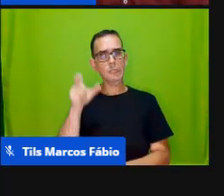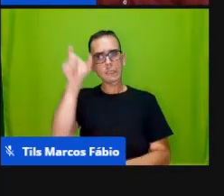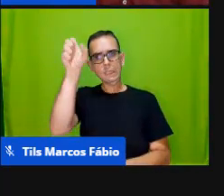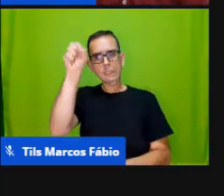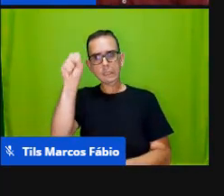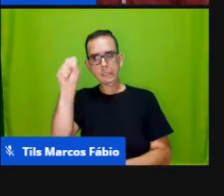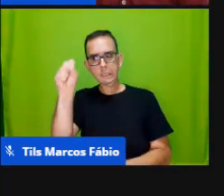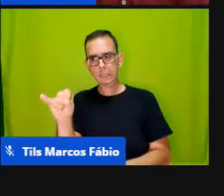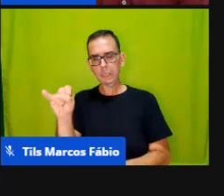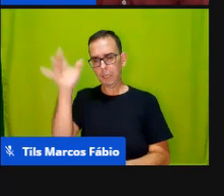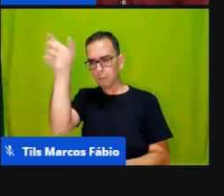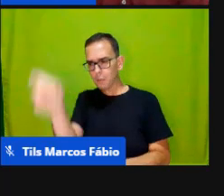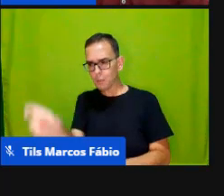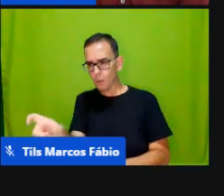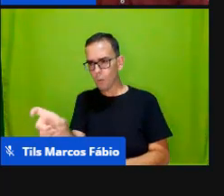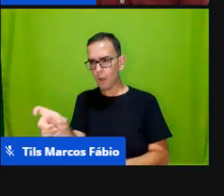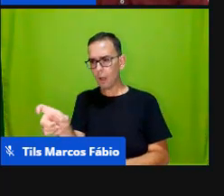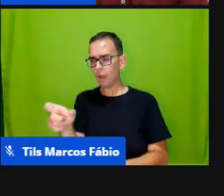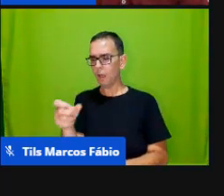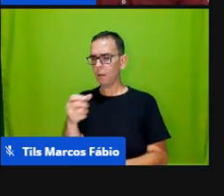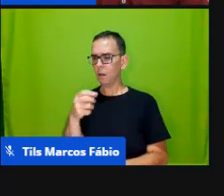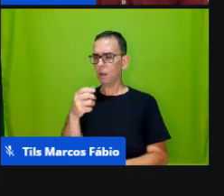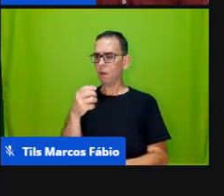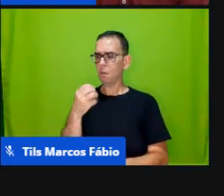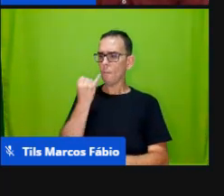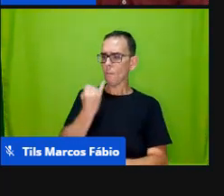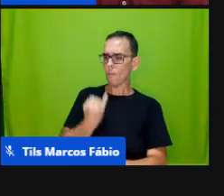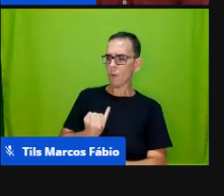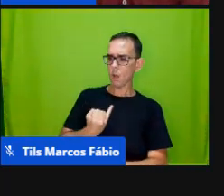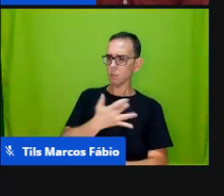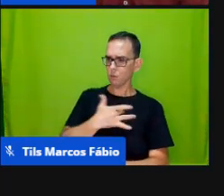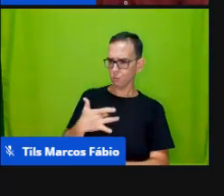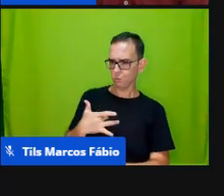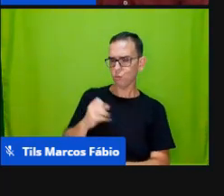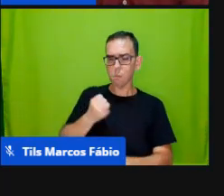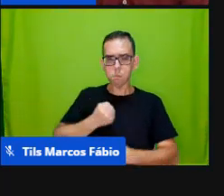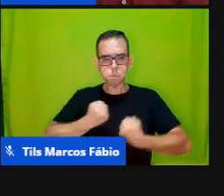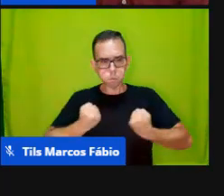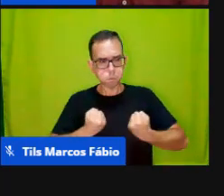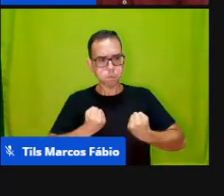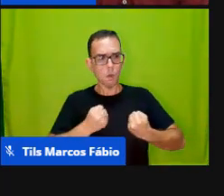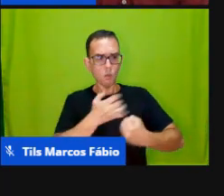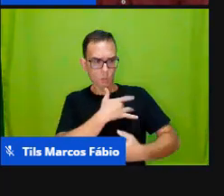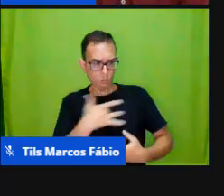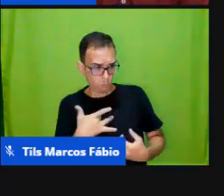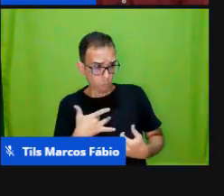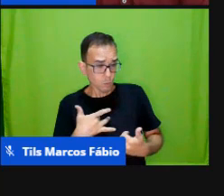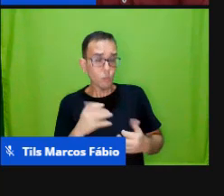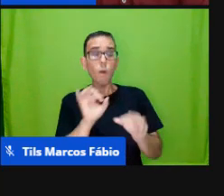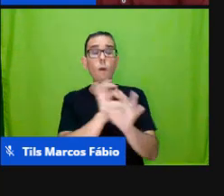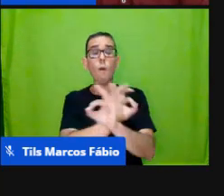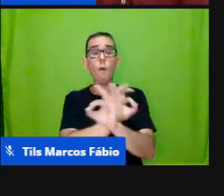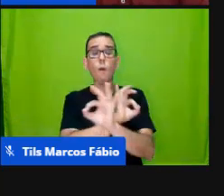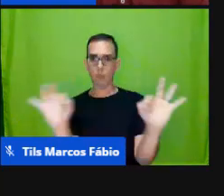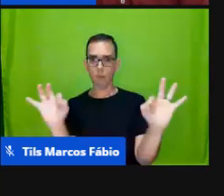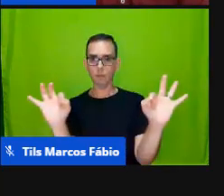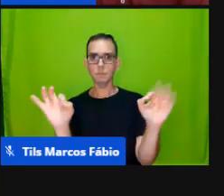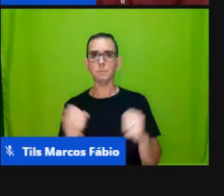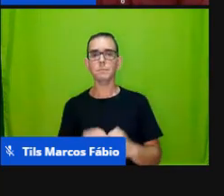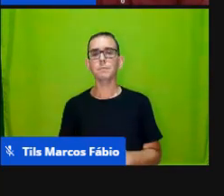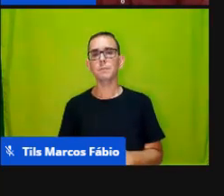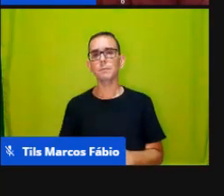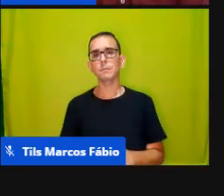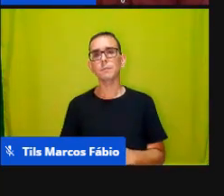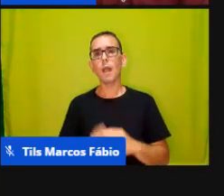com saúde, para mim é suficiente. E se ele está magrinho com saúde, também eu acho que é suficiente. Bom, e aí a